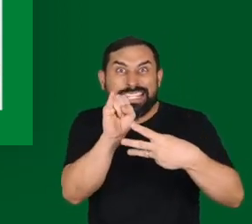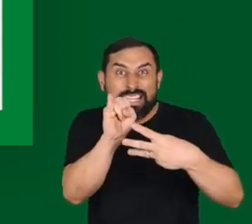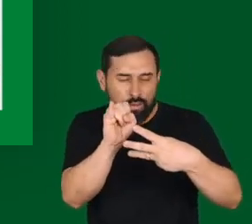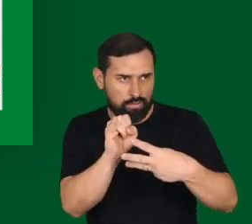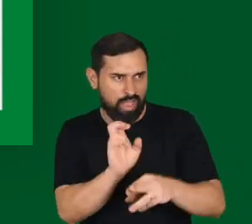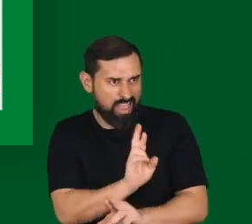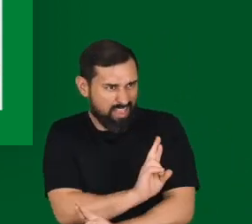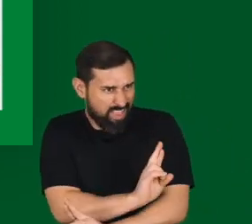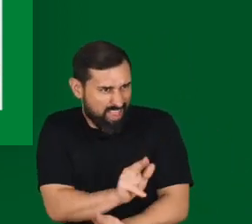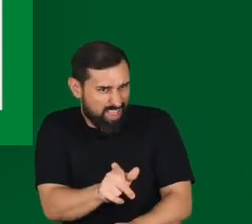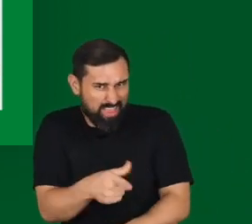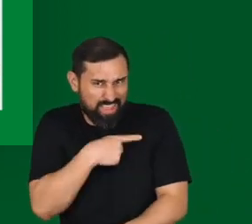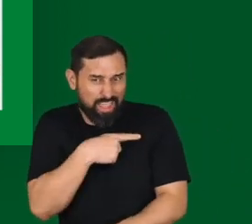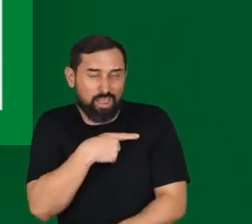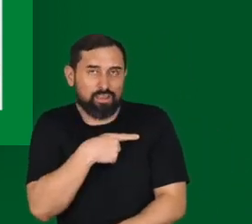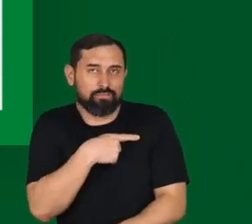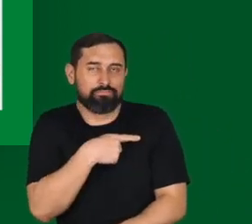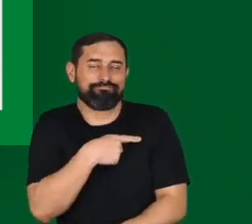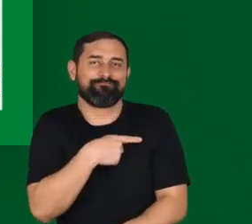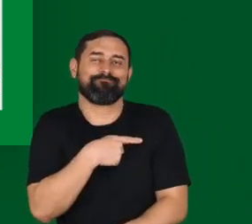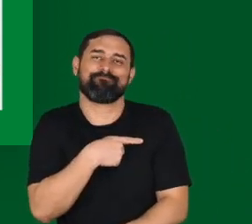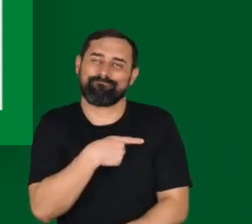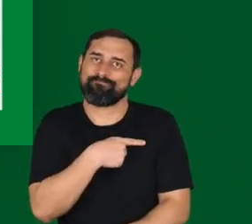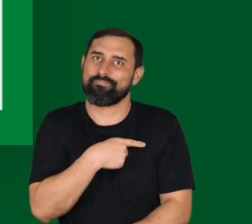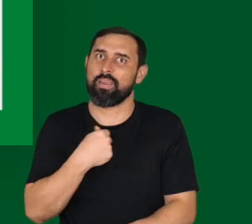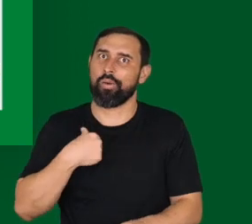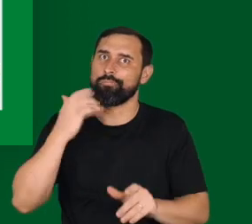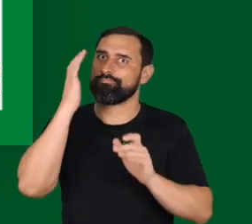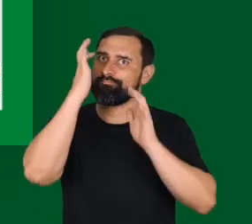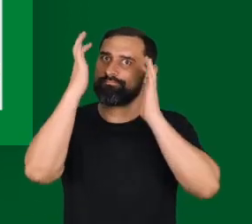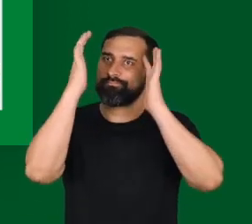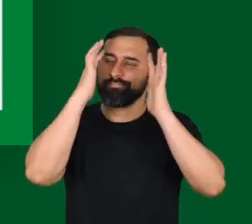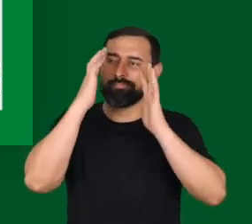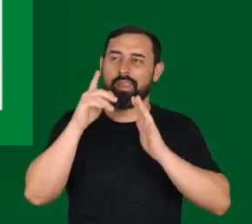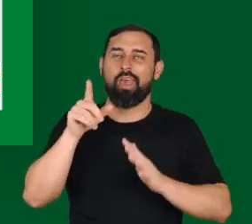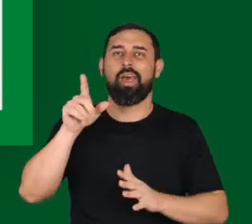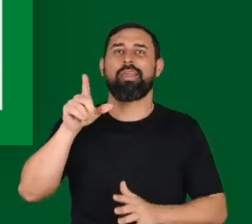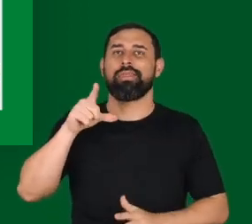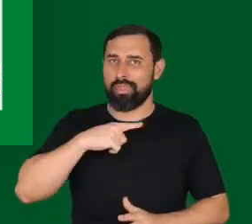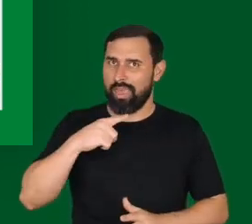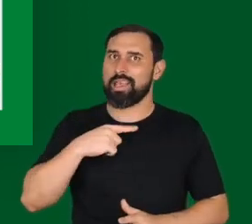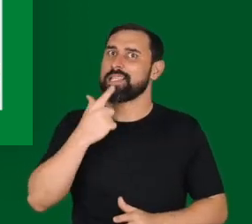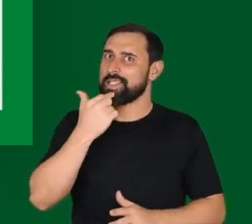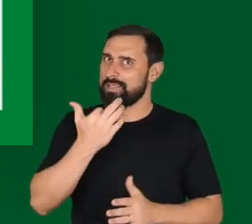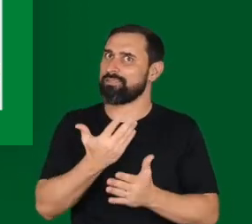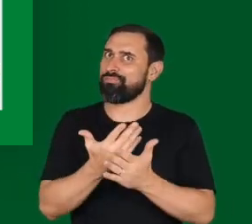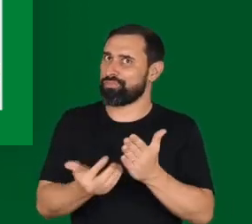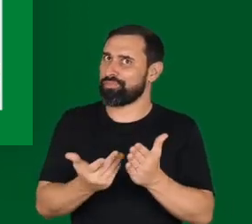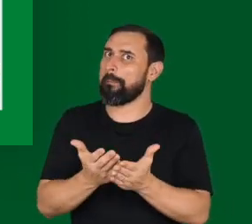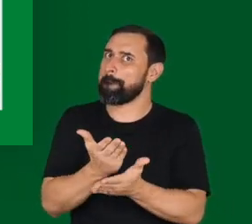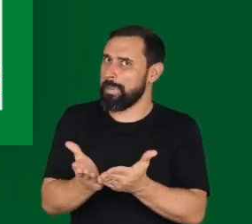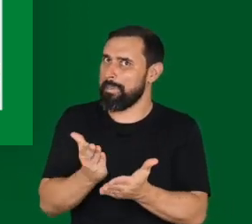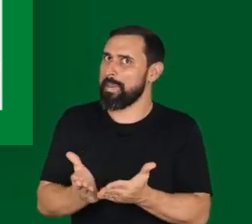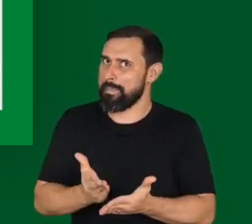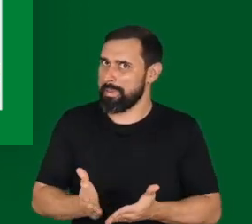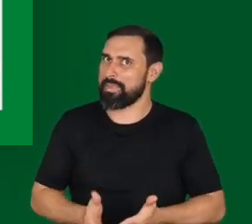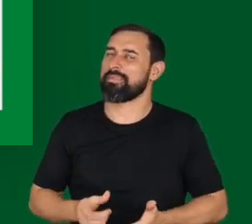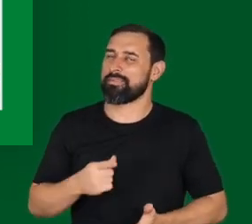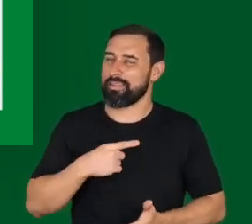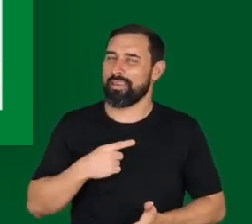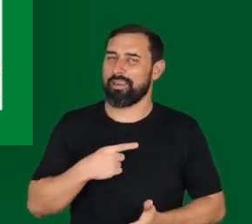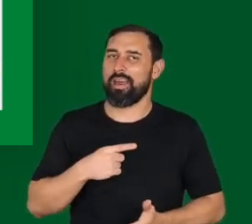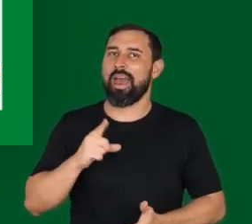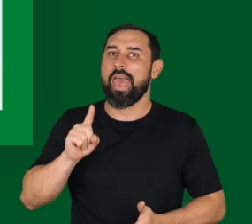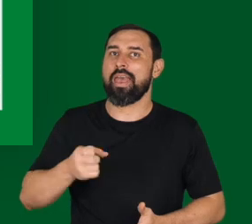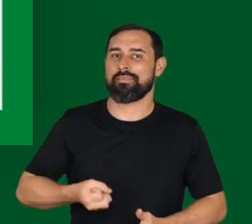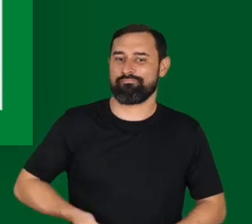tiver alteração em qualquer um desses P's, do pulso, da perfusão ou da pele, eu já tenho que se pensar que eu estou tendo um sangramento